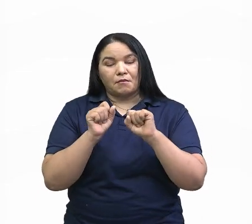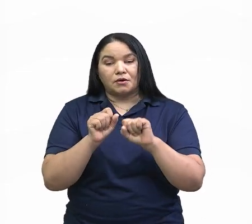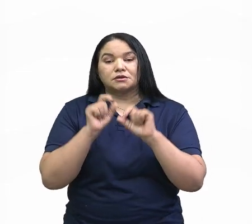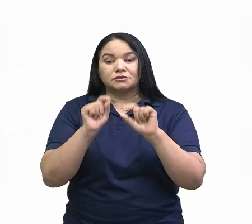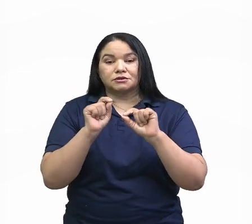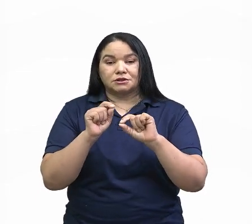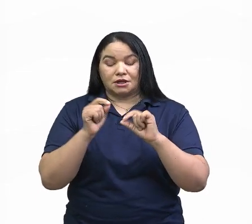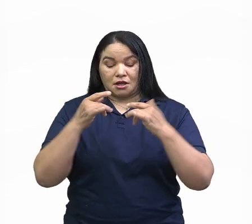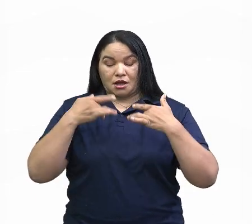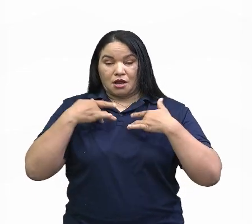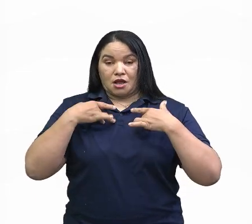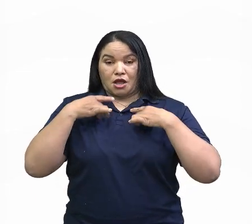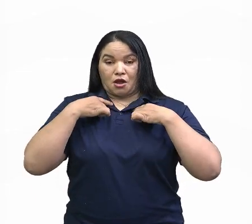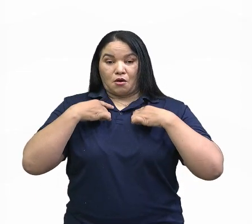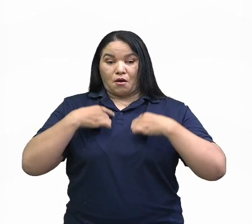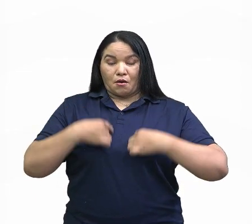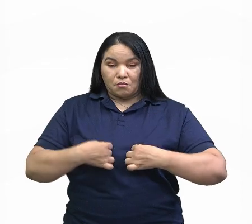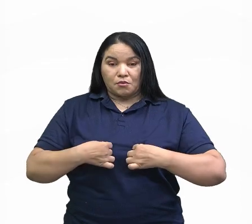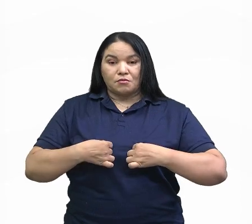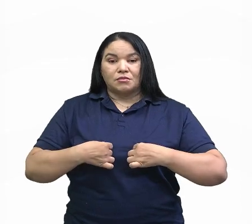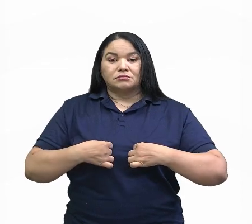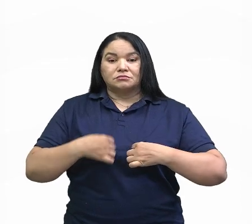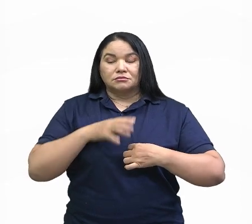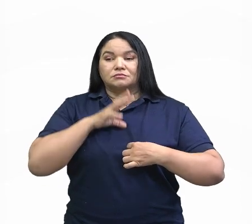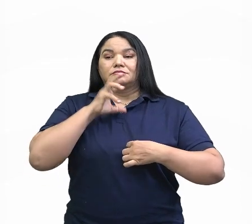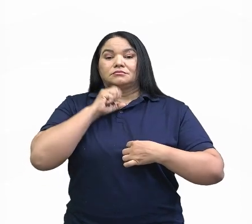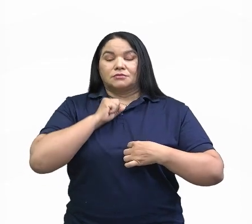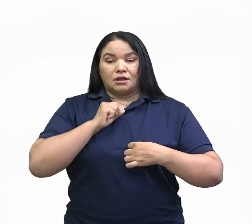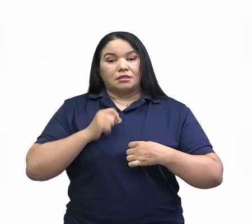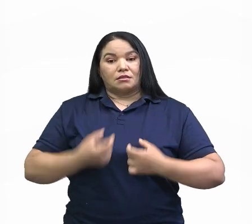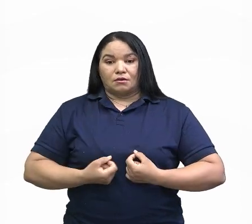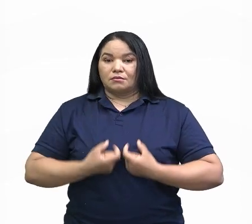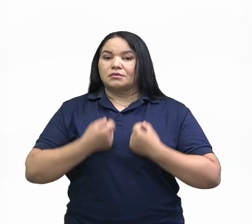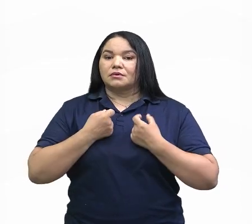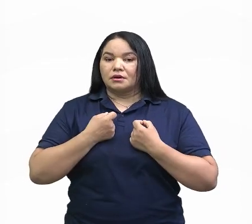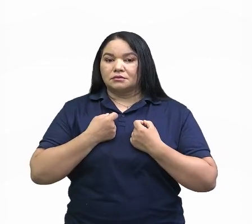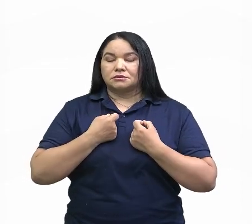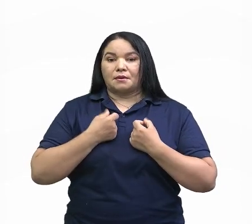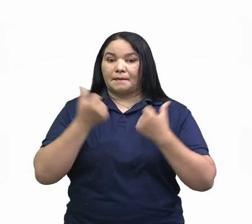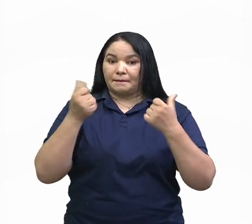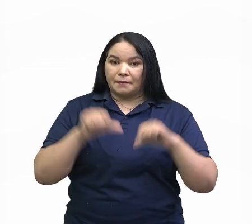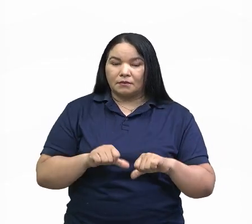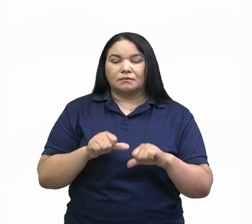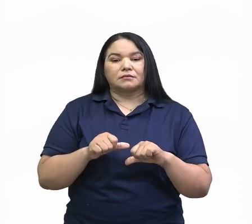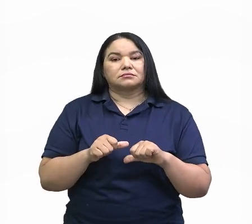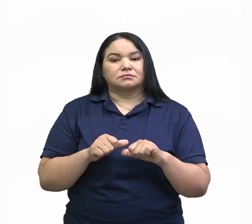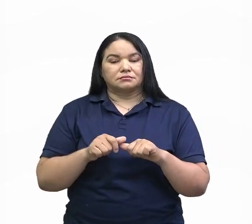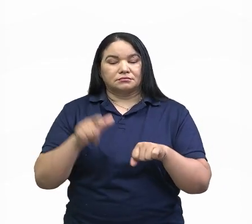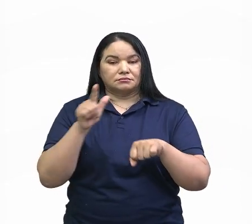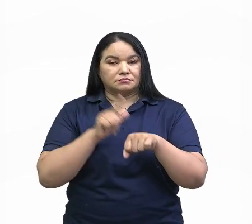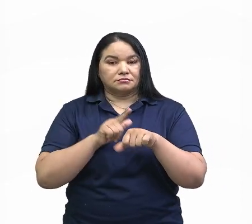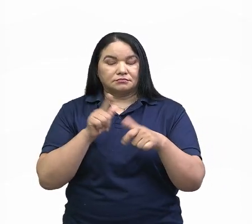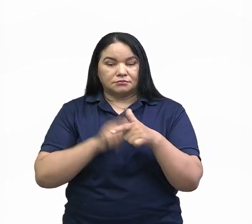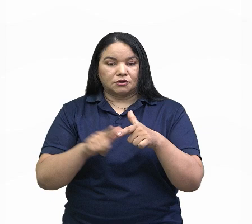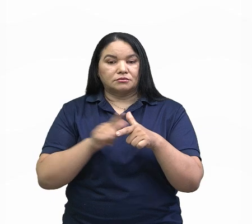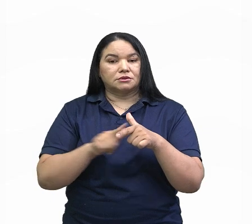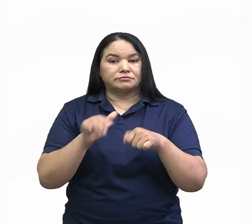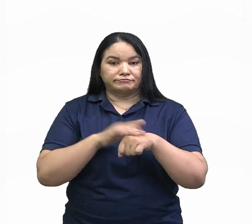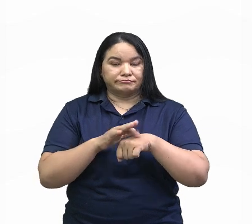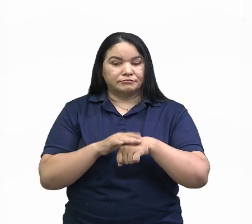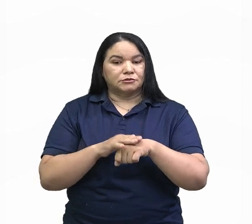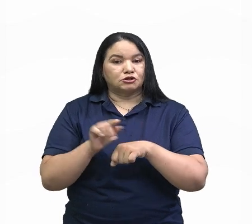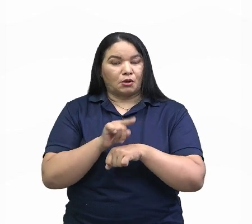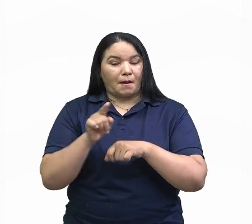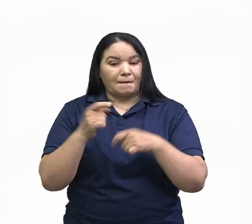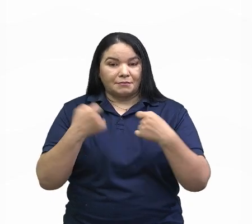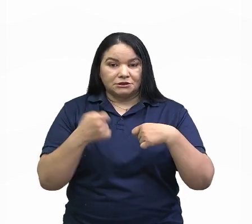trazer enfisema pulmonar e algumas formas de câncer, tá bom? Então é importante a gente ficar atentos aí a